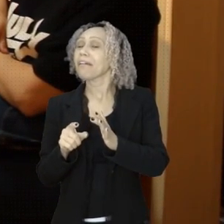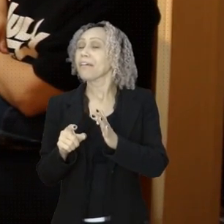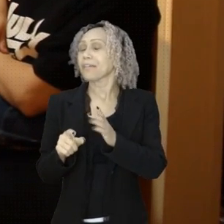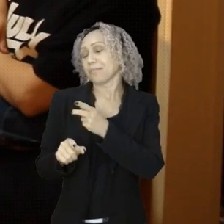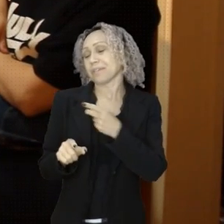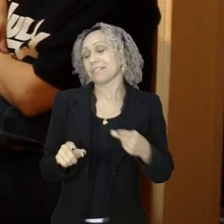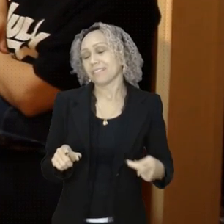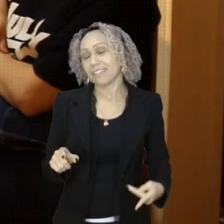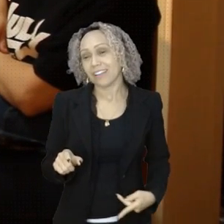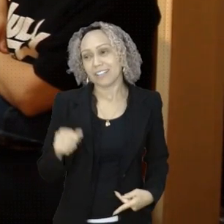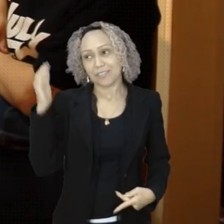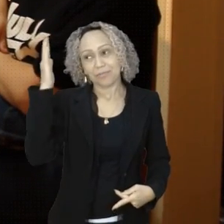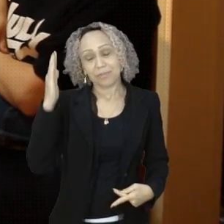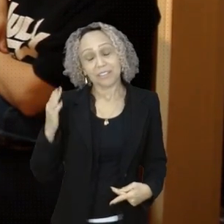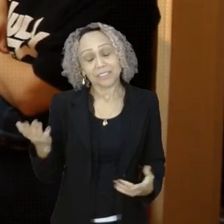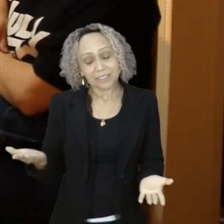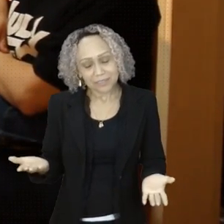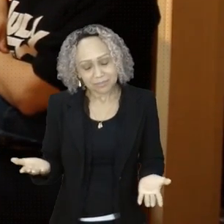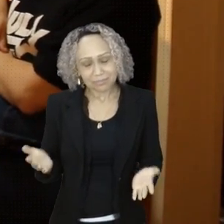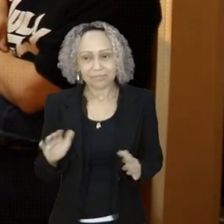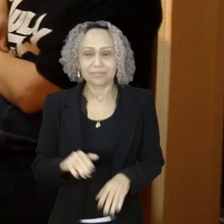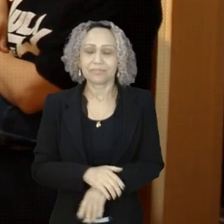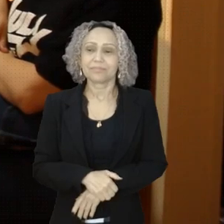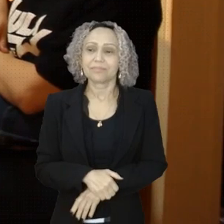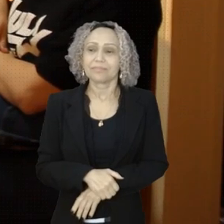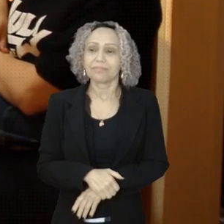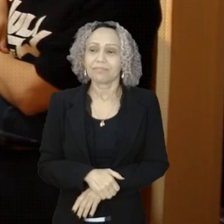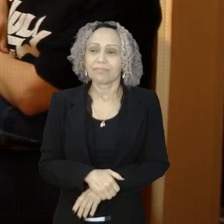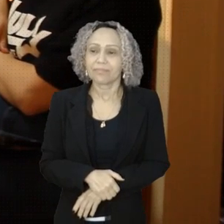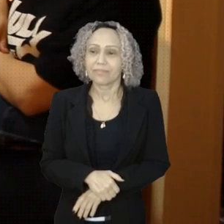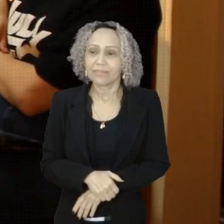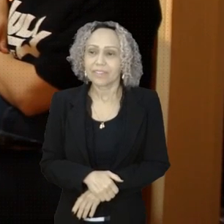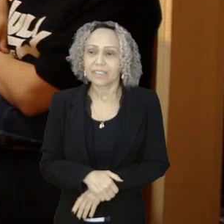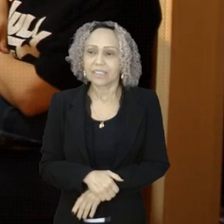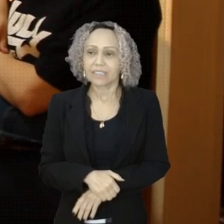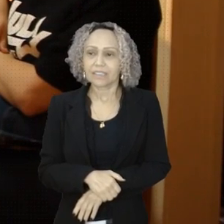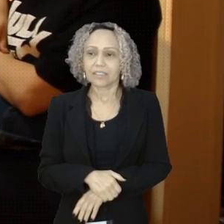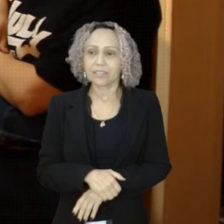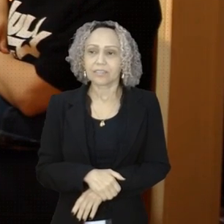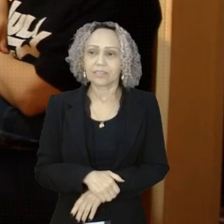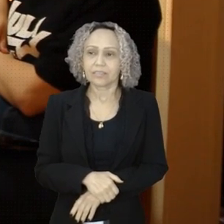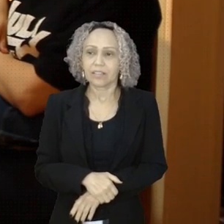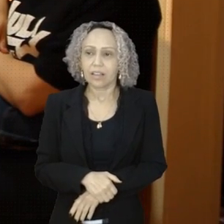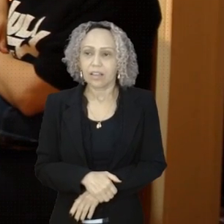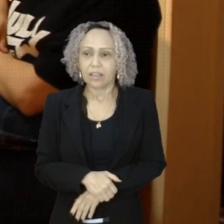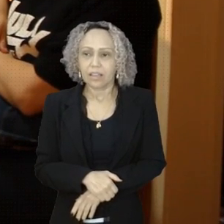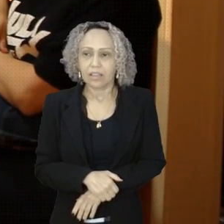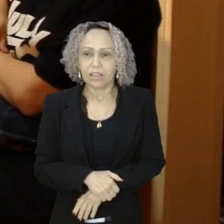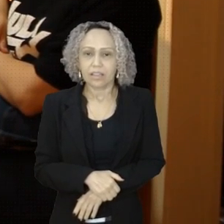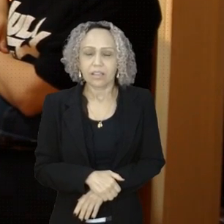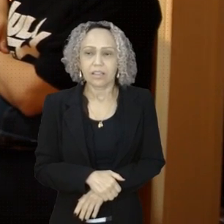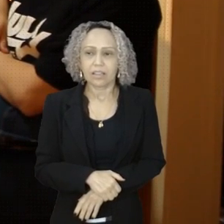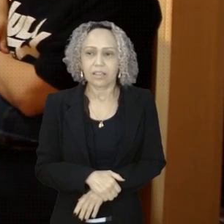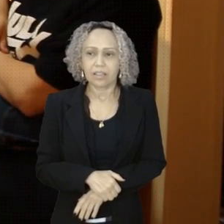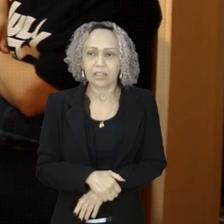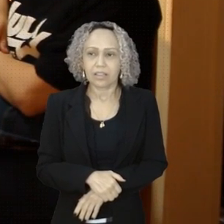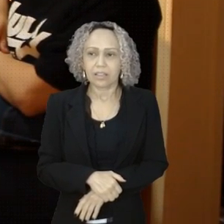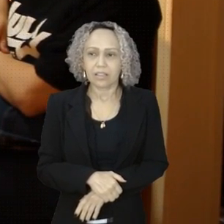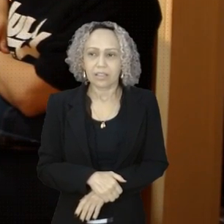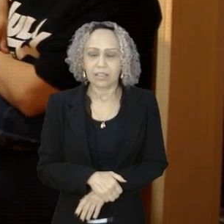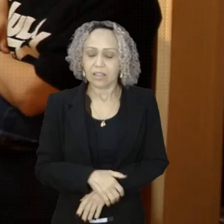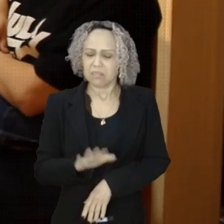essa. E os meus filhos, o Spark e a Laura, nunca brigaram com os